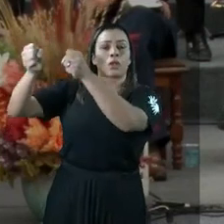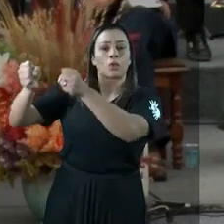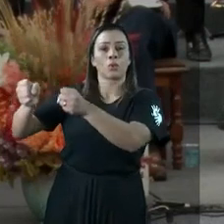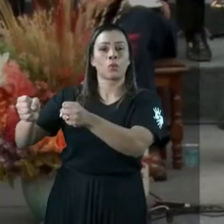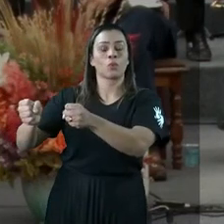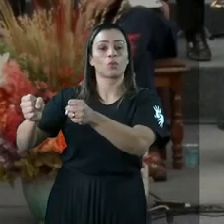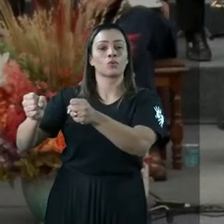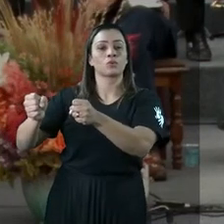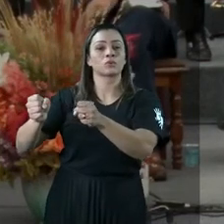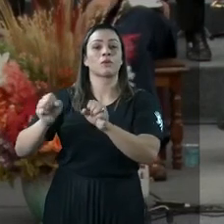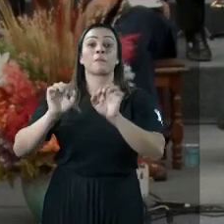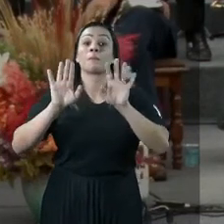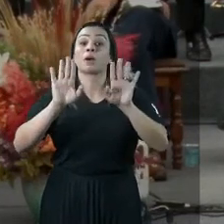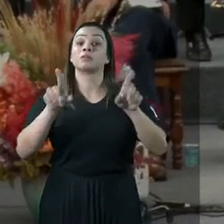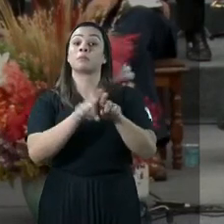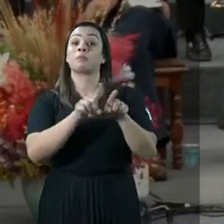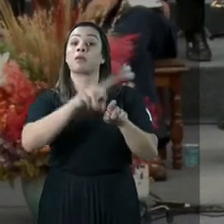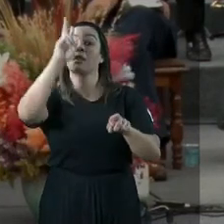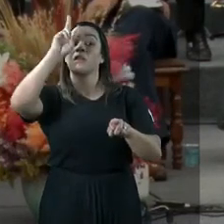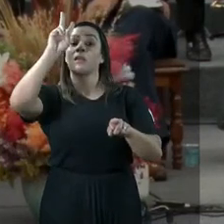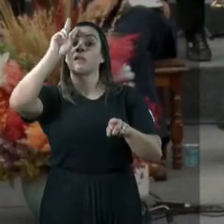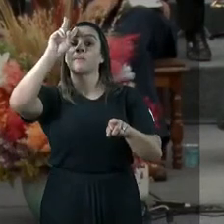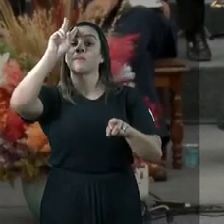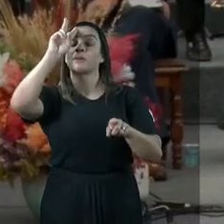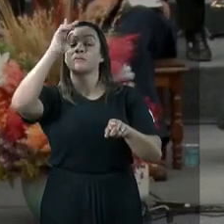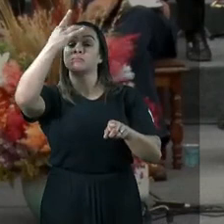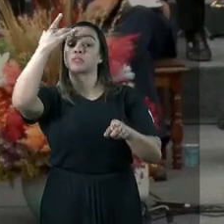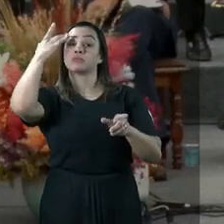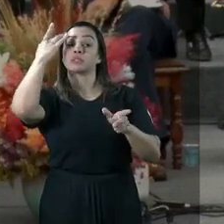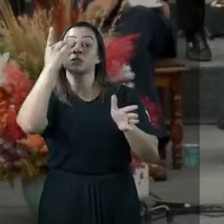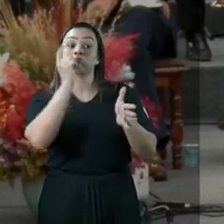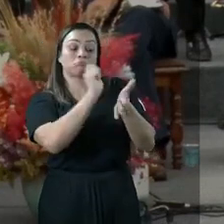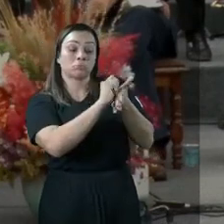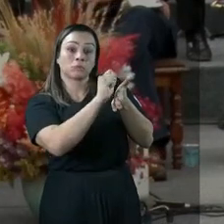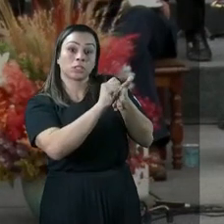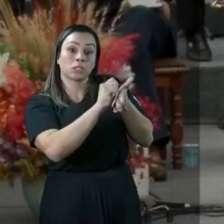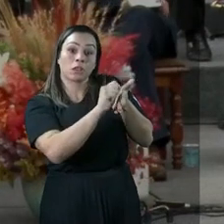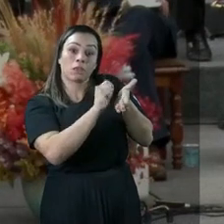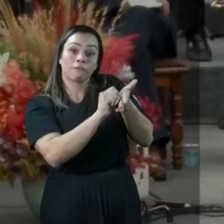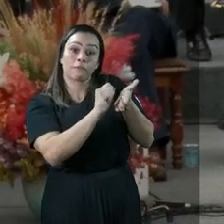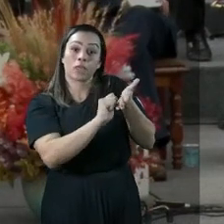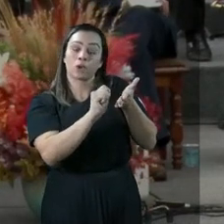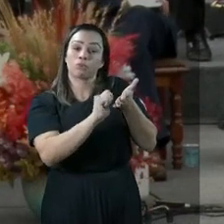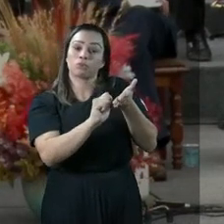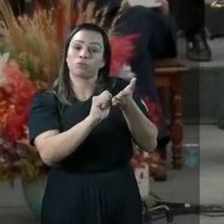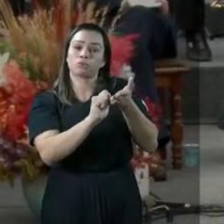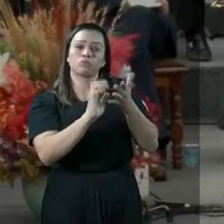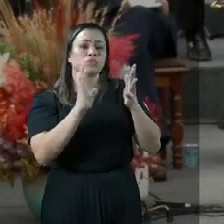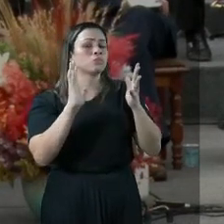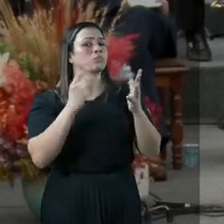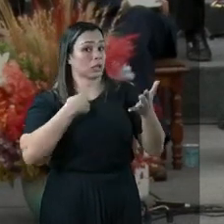realidade dos compositores. Todos os cânticos e todos os salmos entronizam